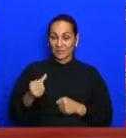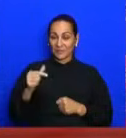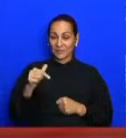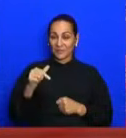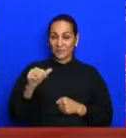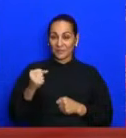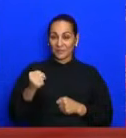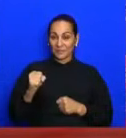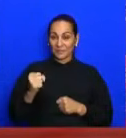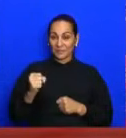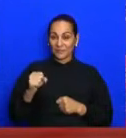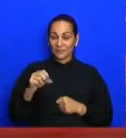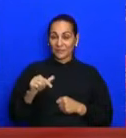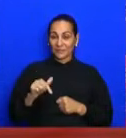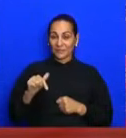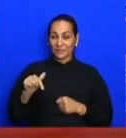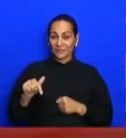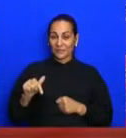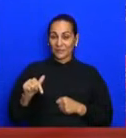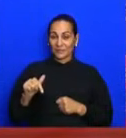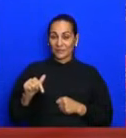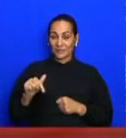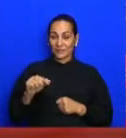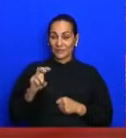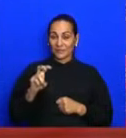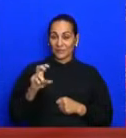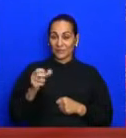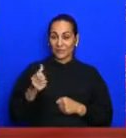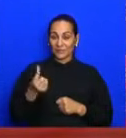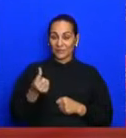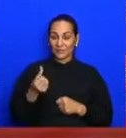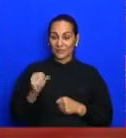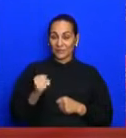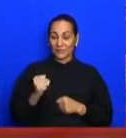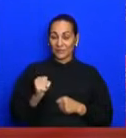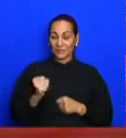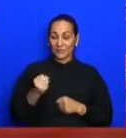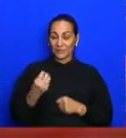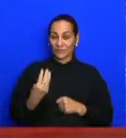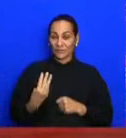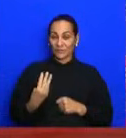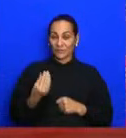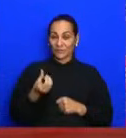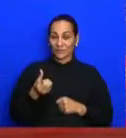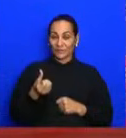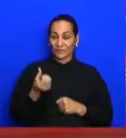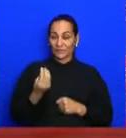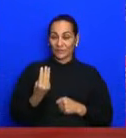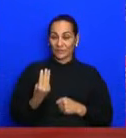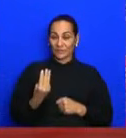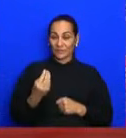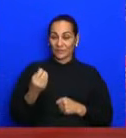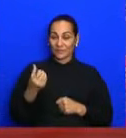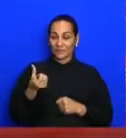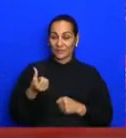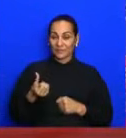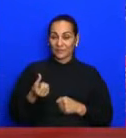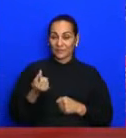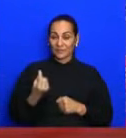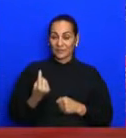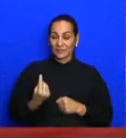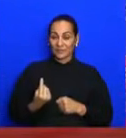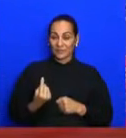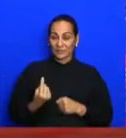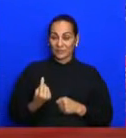06, 78, 77, 56, 83, 63